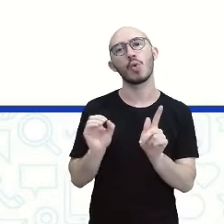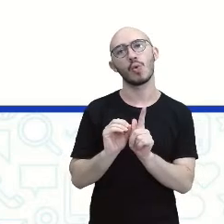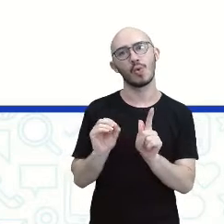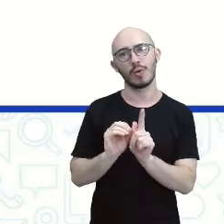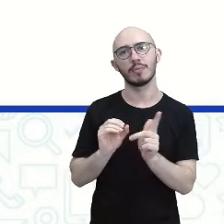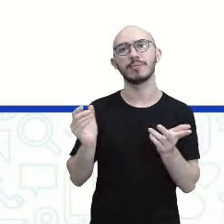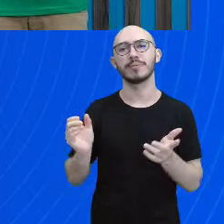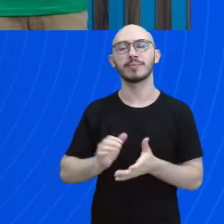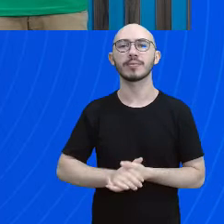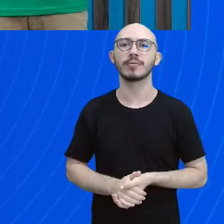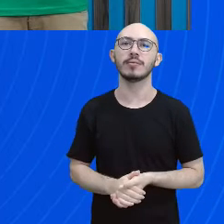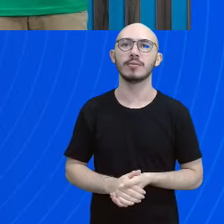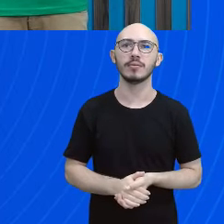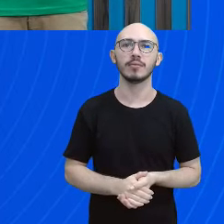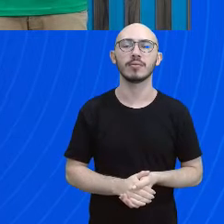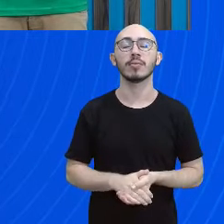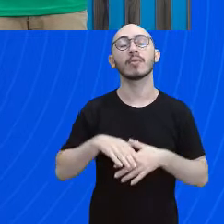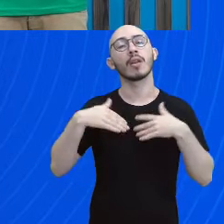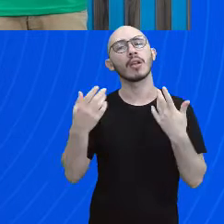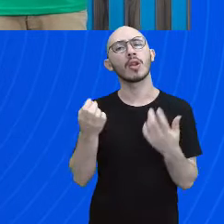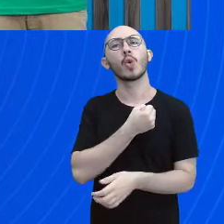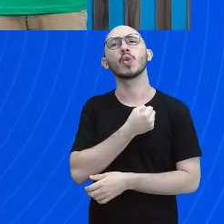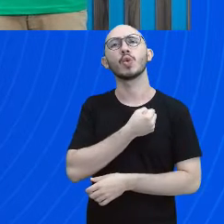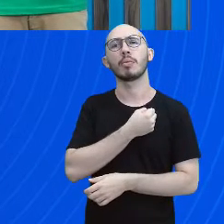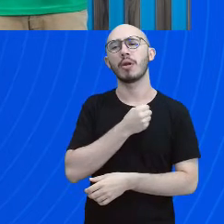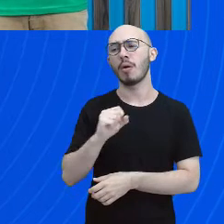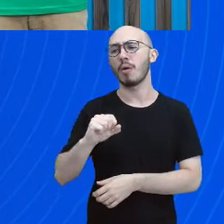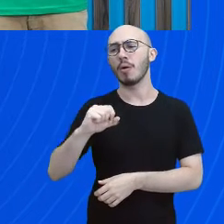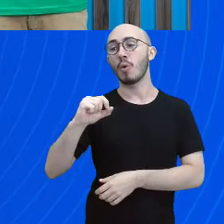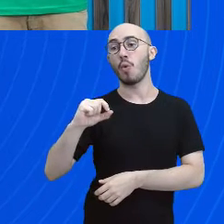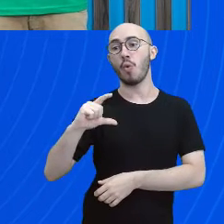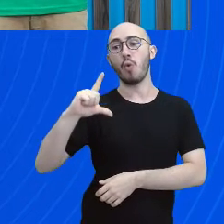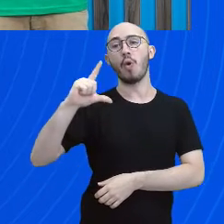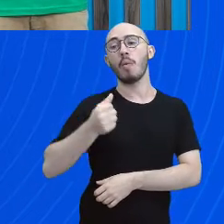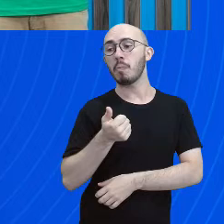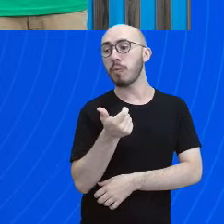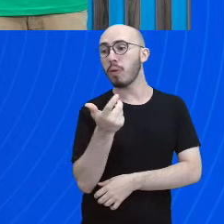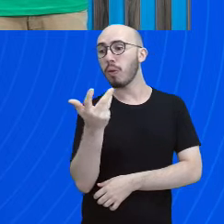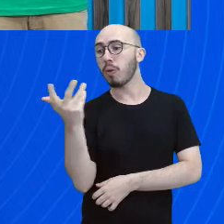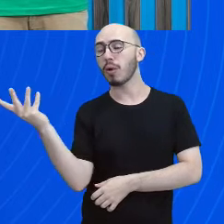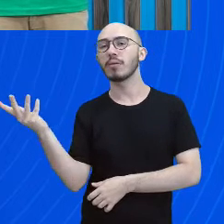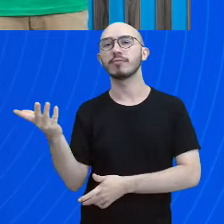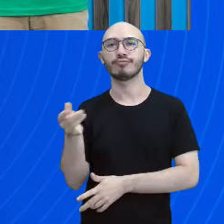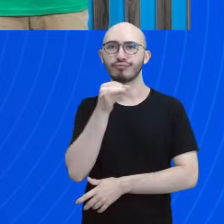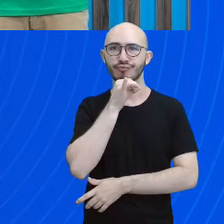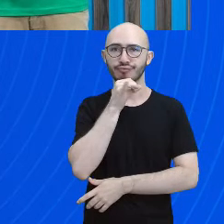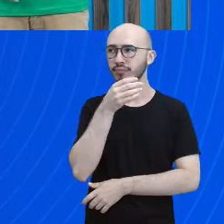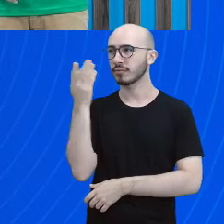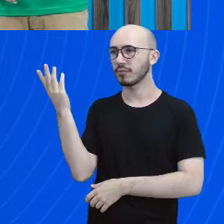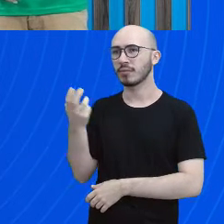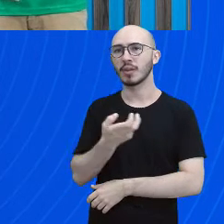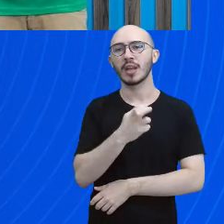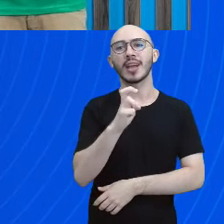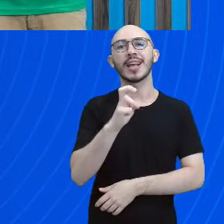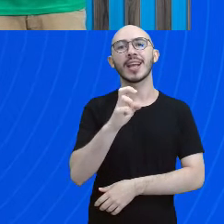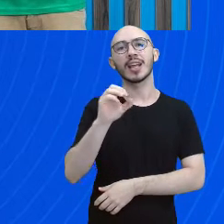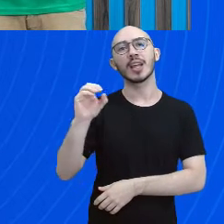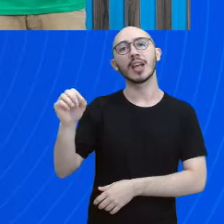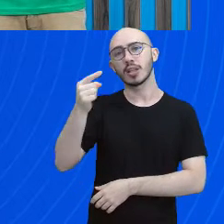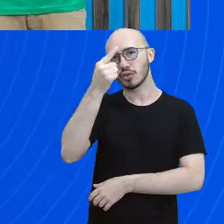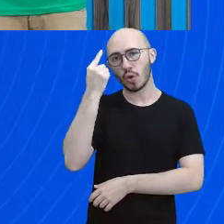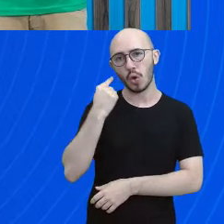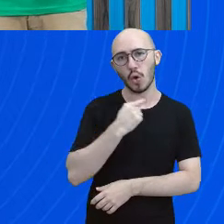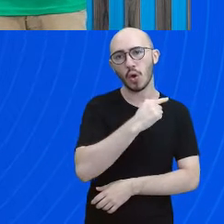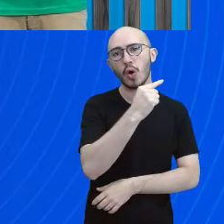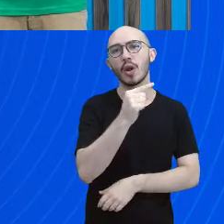Google. Então, veja, nesses números grandes, como a gente disse, são 500 horas de vídeo por minuto que são postadas no YouTube.